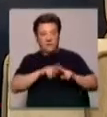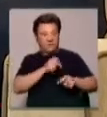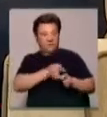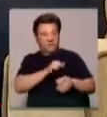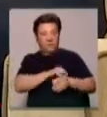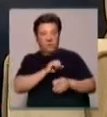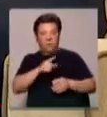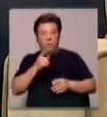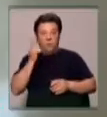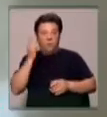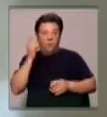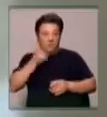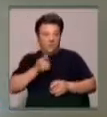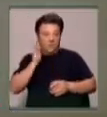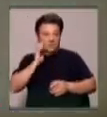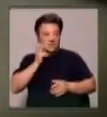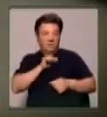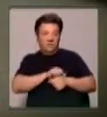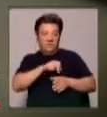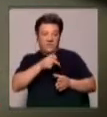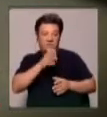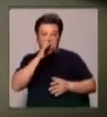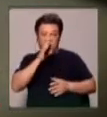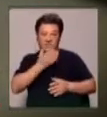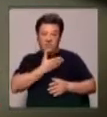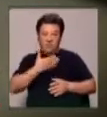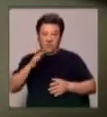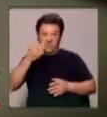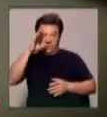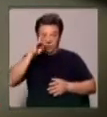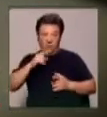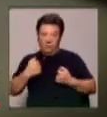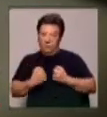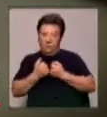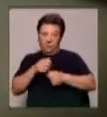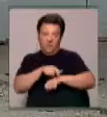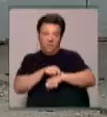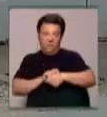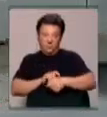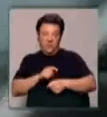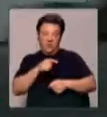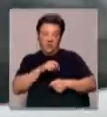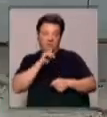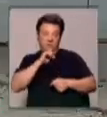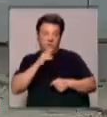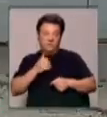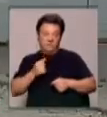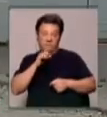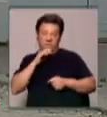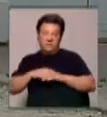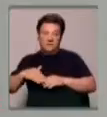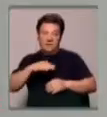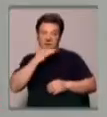preventiva a obrigação de permanência na habitação mas se o antigo primeiro-ministro não só puser a pulseira electrónica a fortes hipóteses de